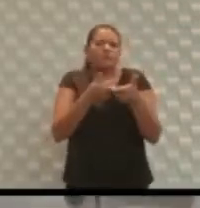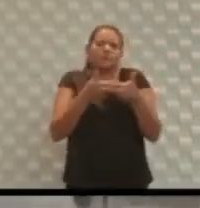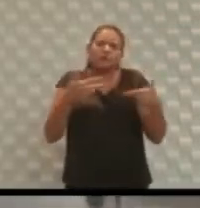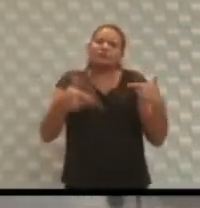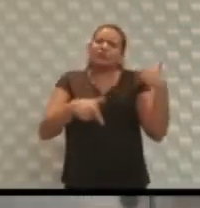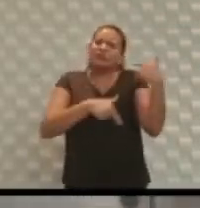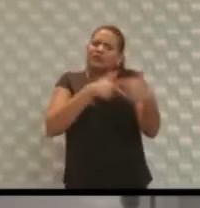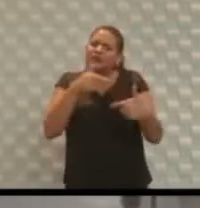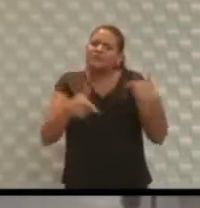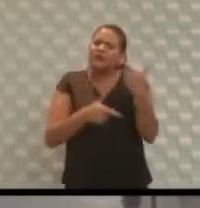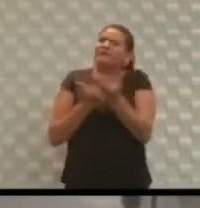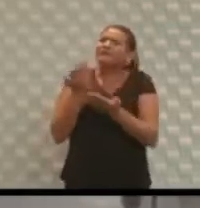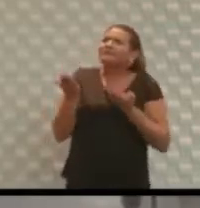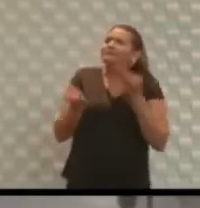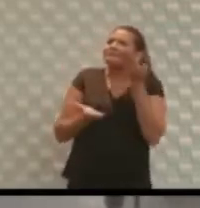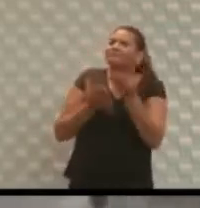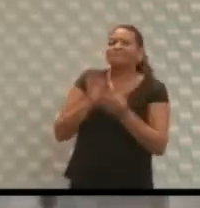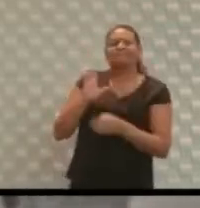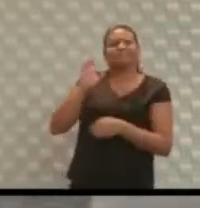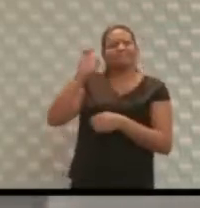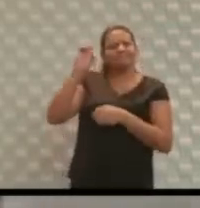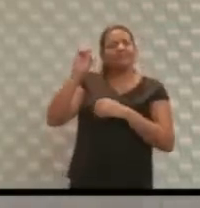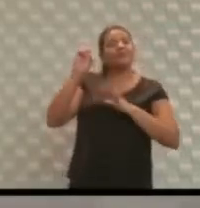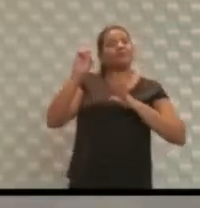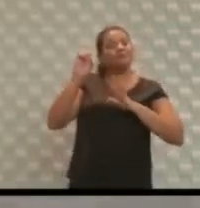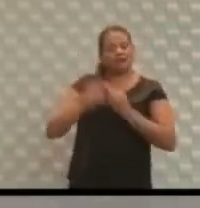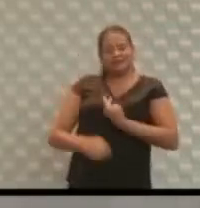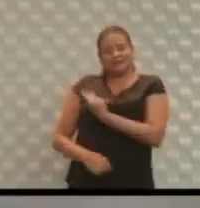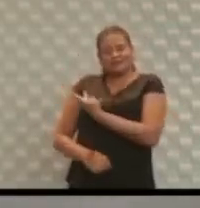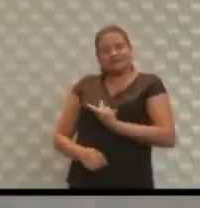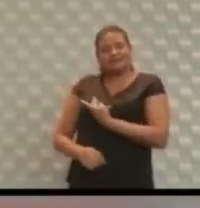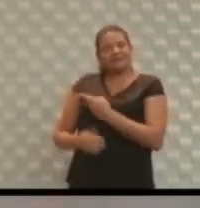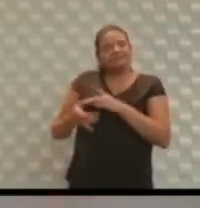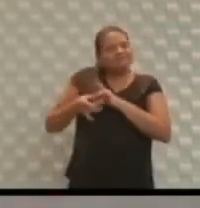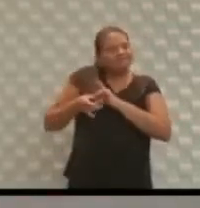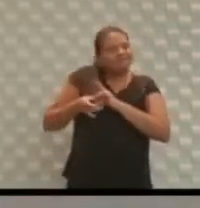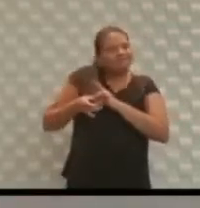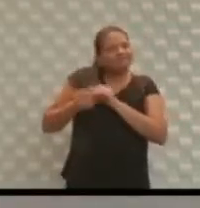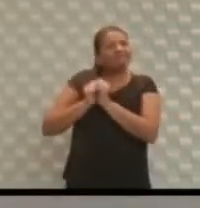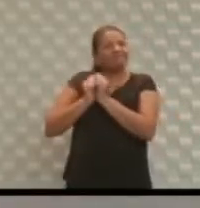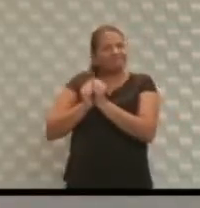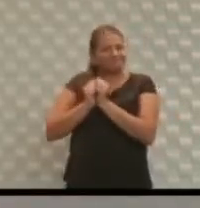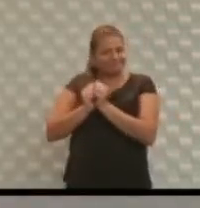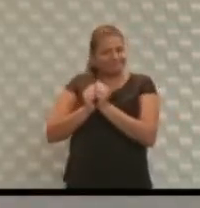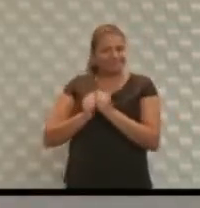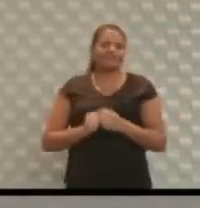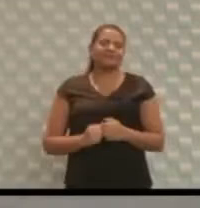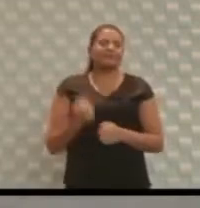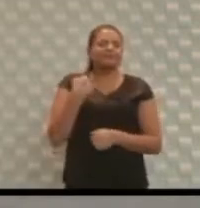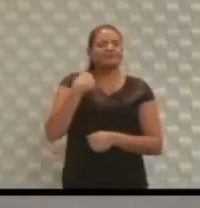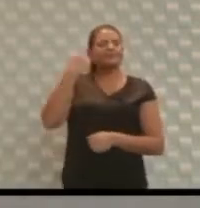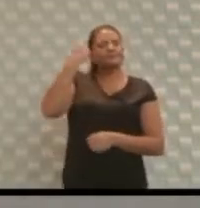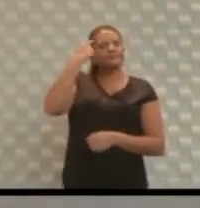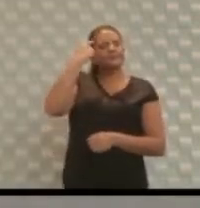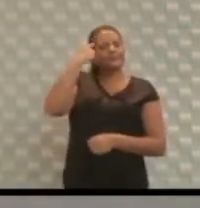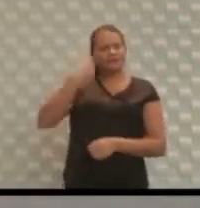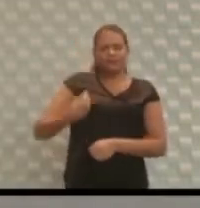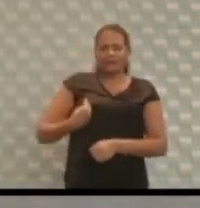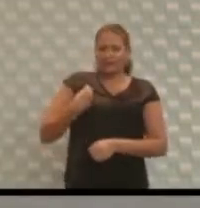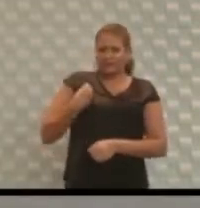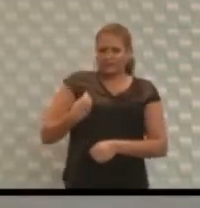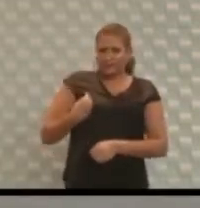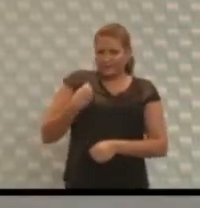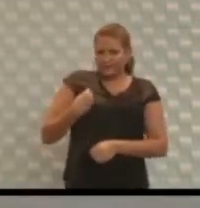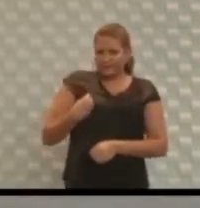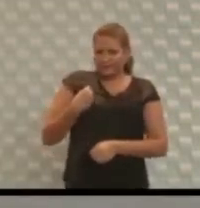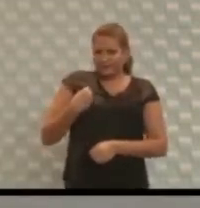seu trabalho. Mas, pensando, né, nas fases da vida, eu pude citar algumas coisas. E a primeira